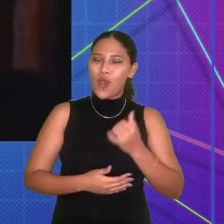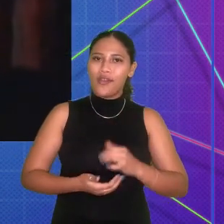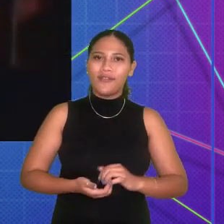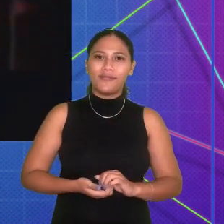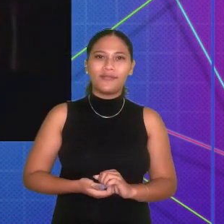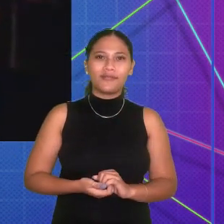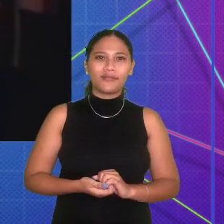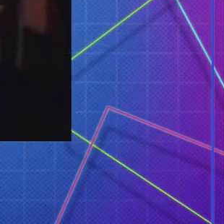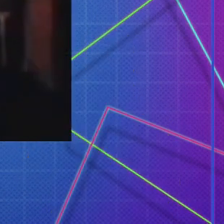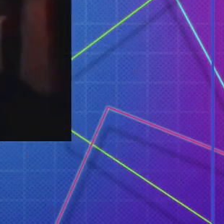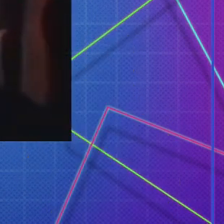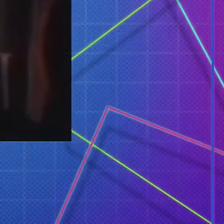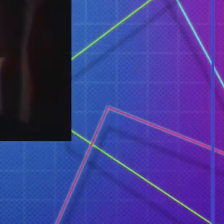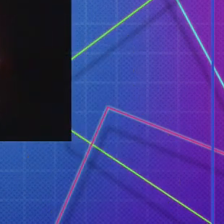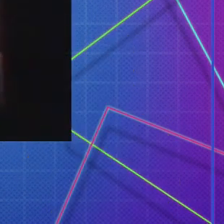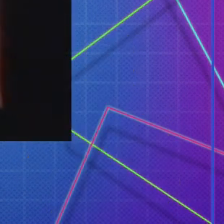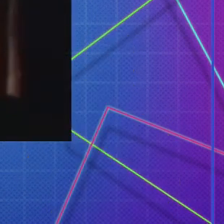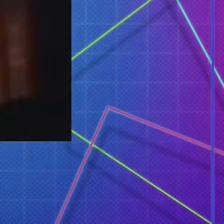$299.